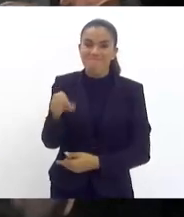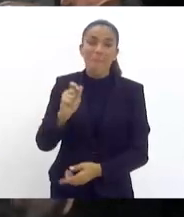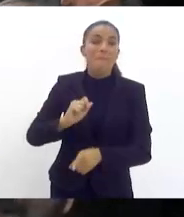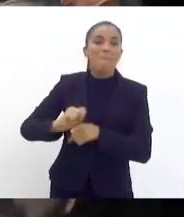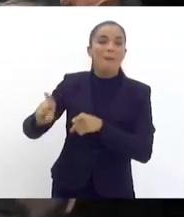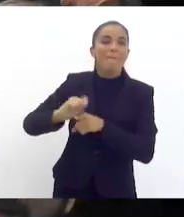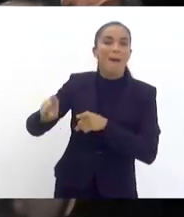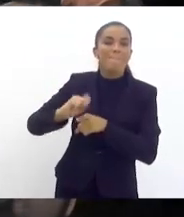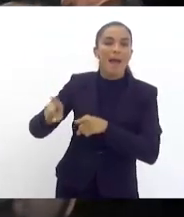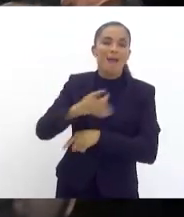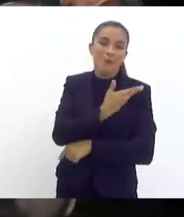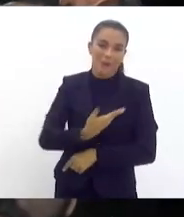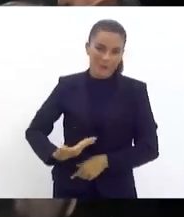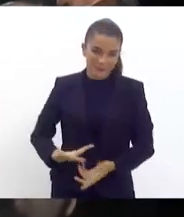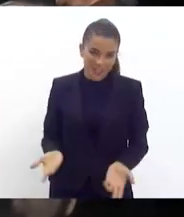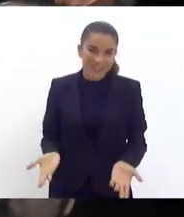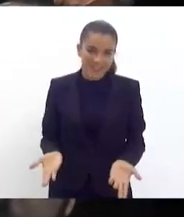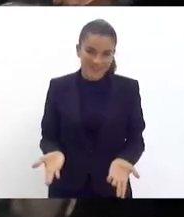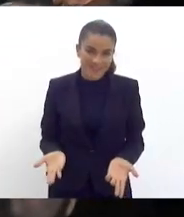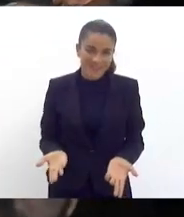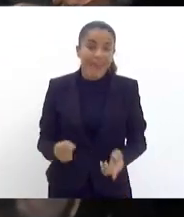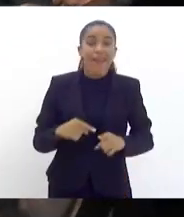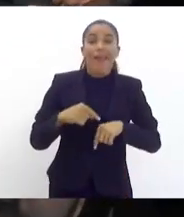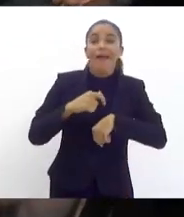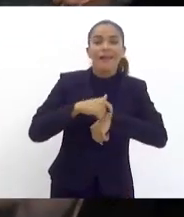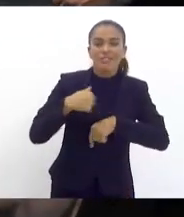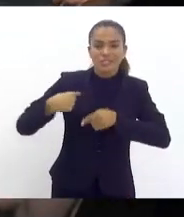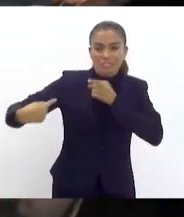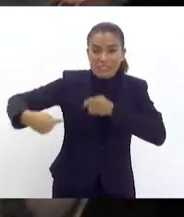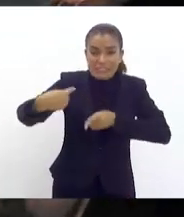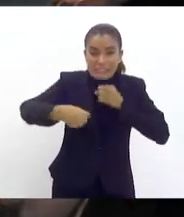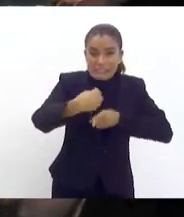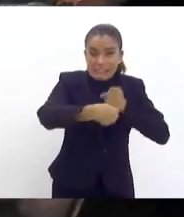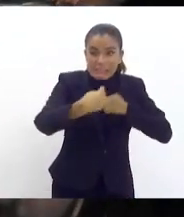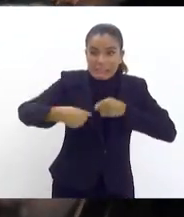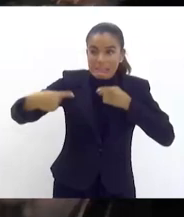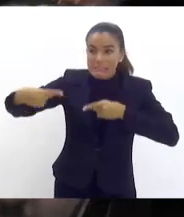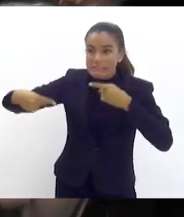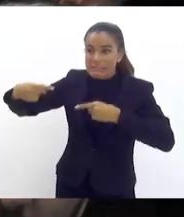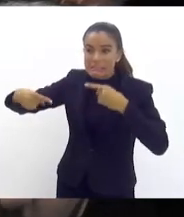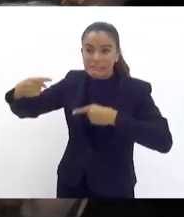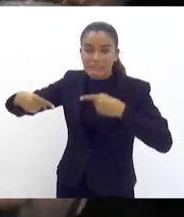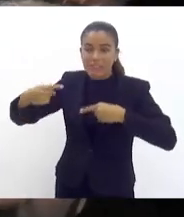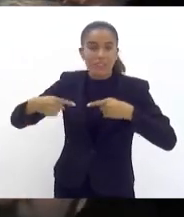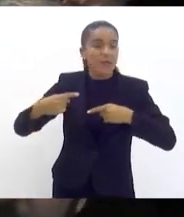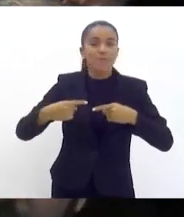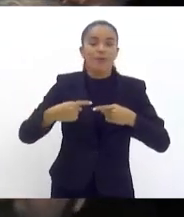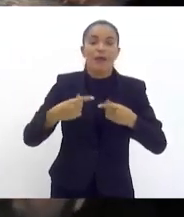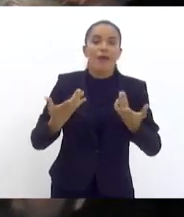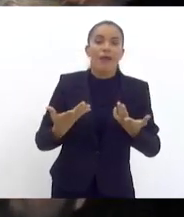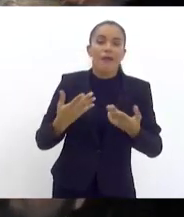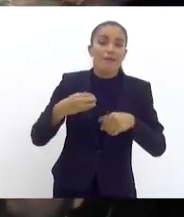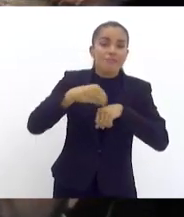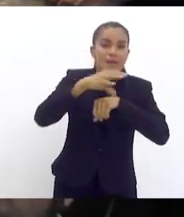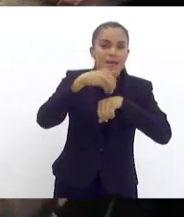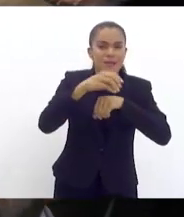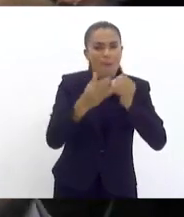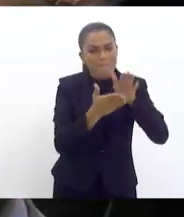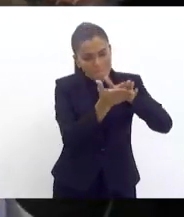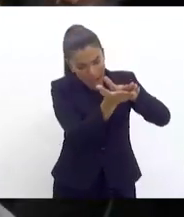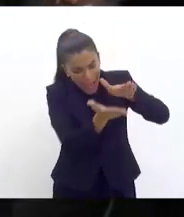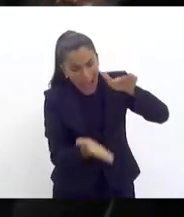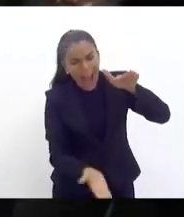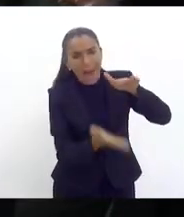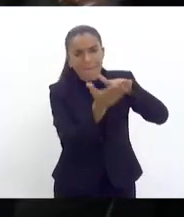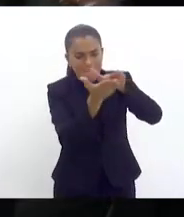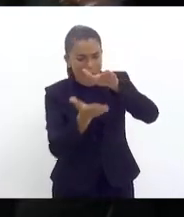do Estado. E aí, no momento que a gente discute o volume de indicações legislativas,